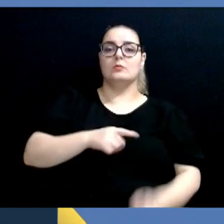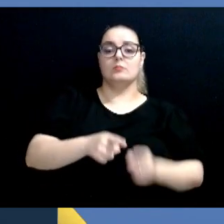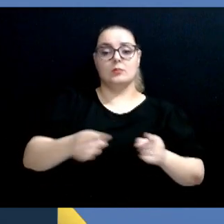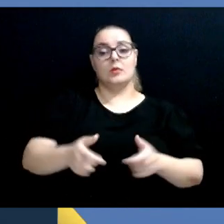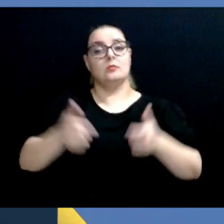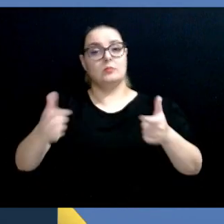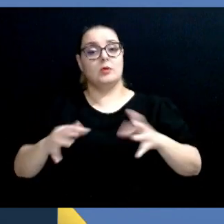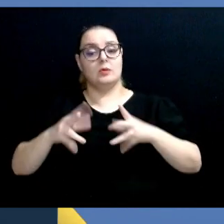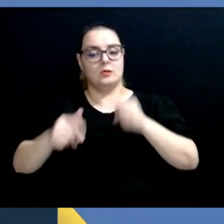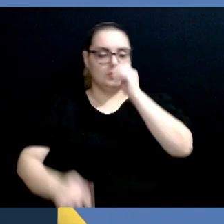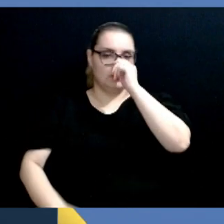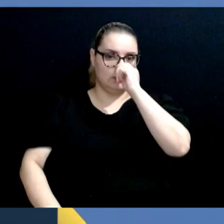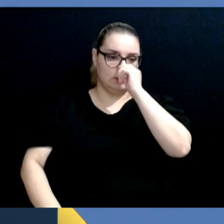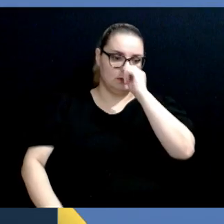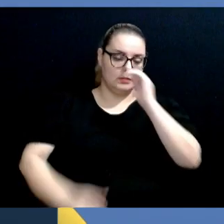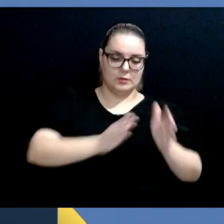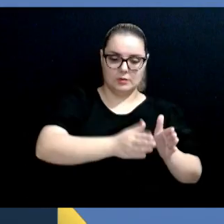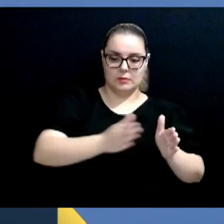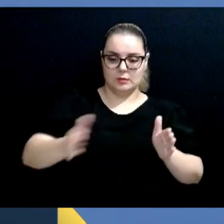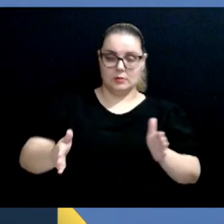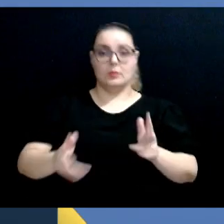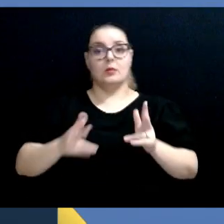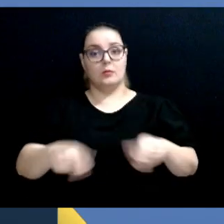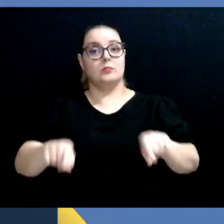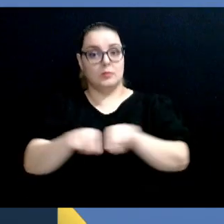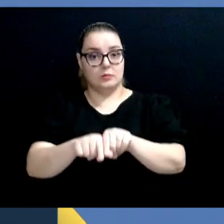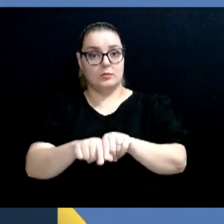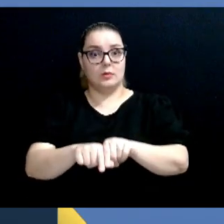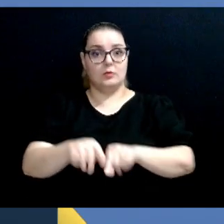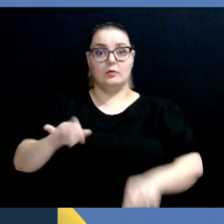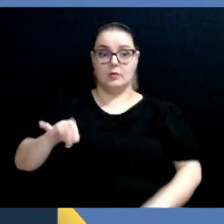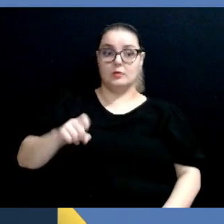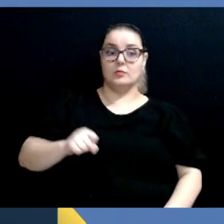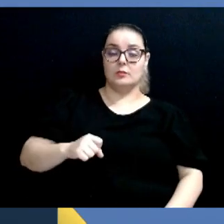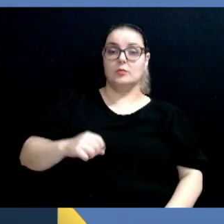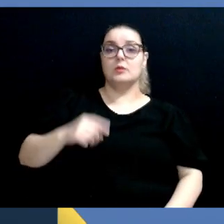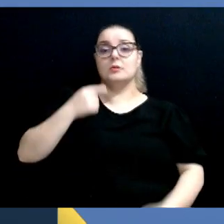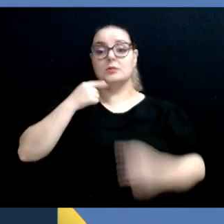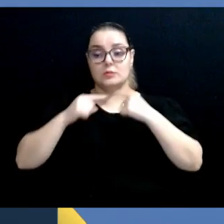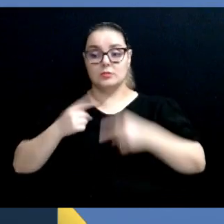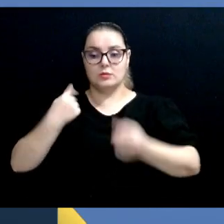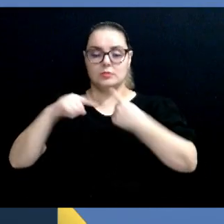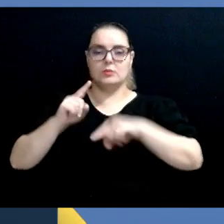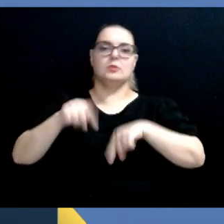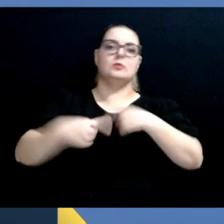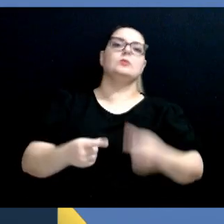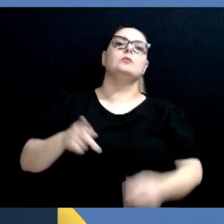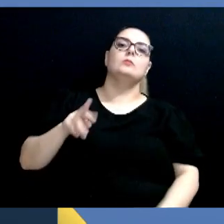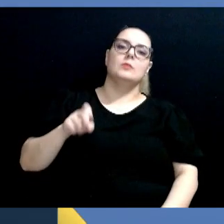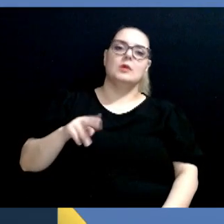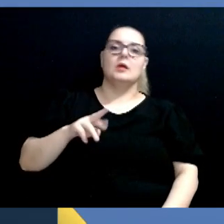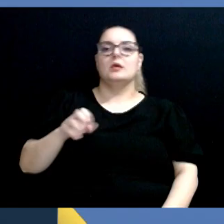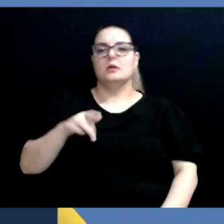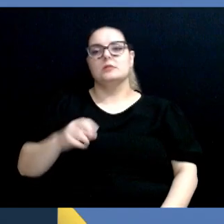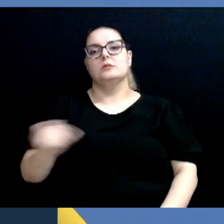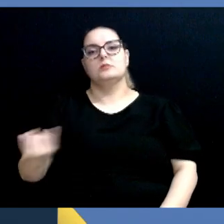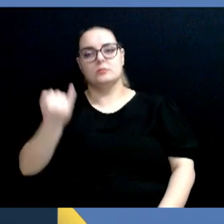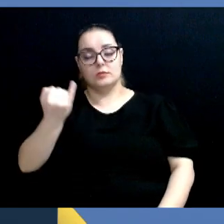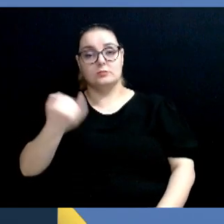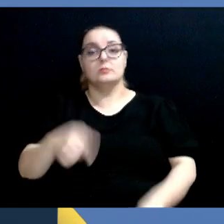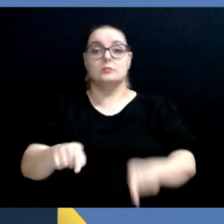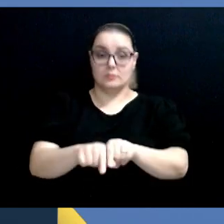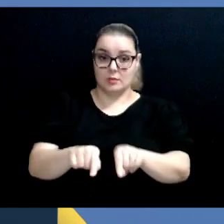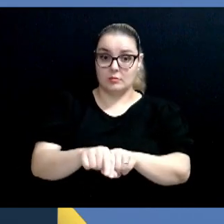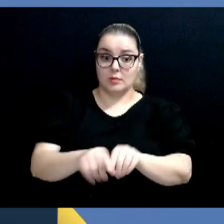premissas básicas e avançadas do empreendedorismo, da liderança e da gestão de negócios, daqueles que desistem